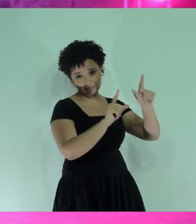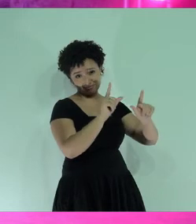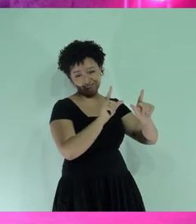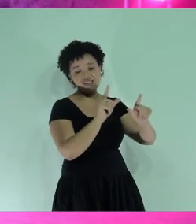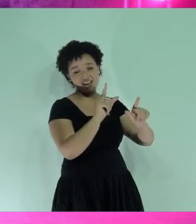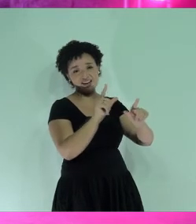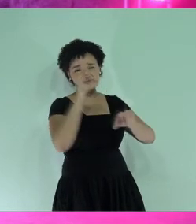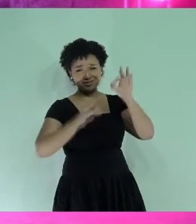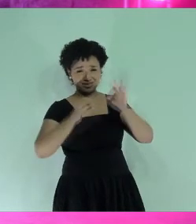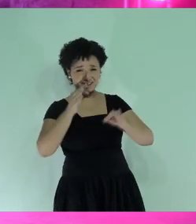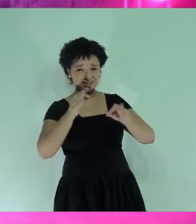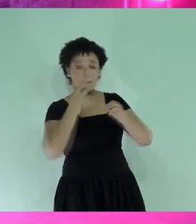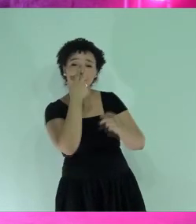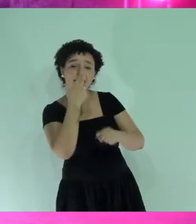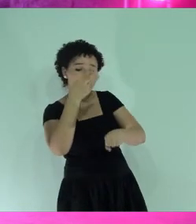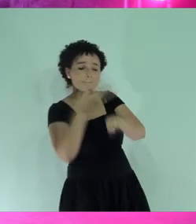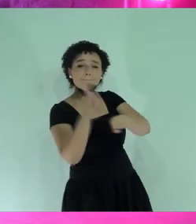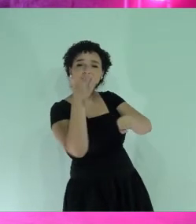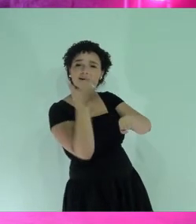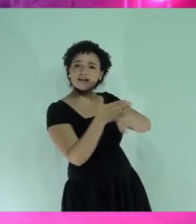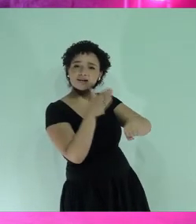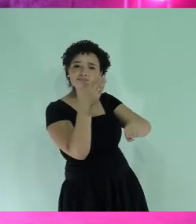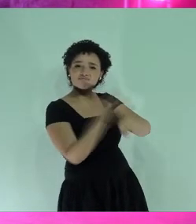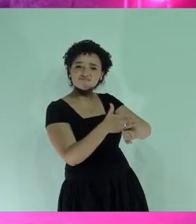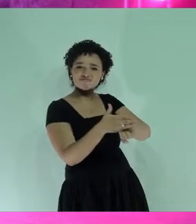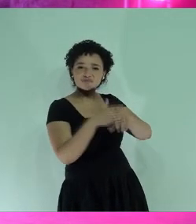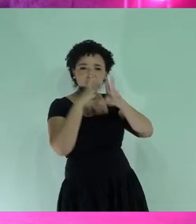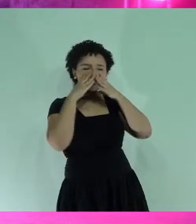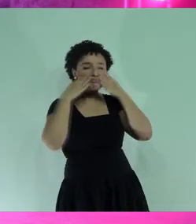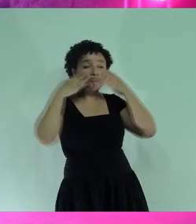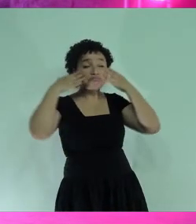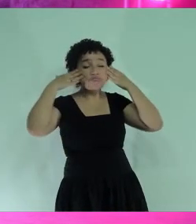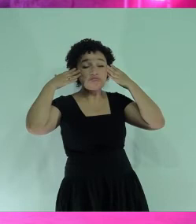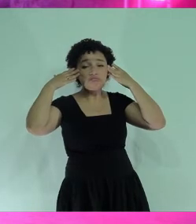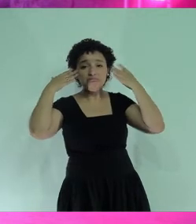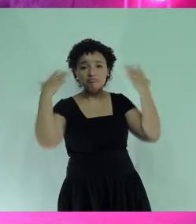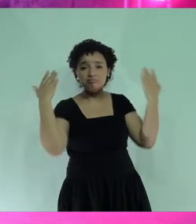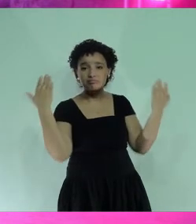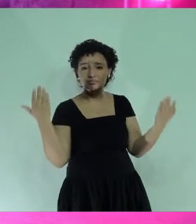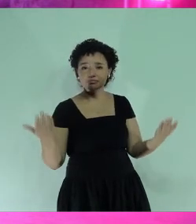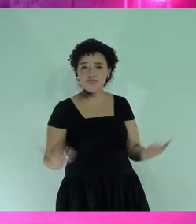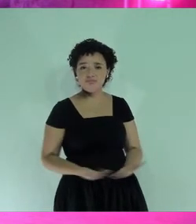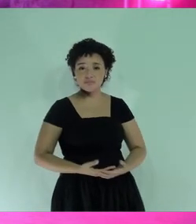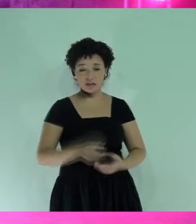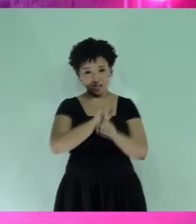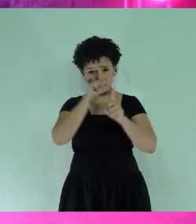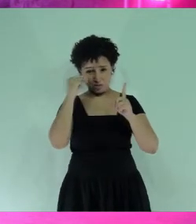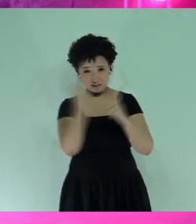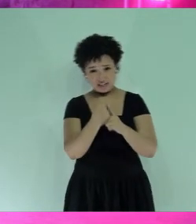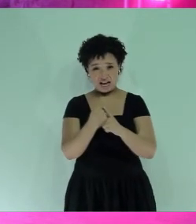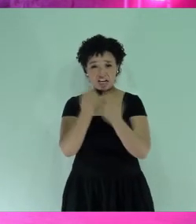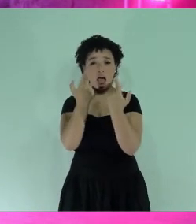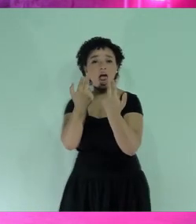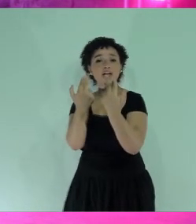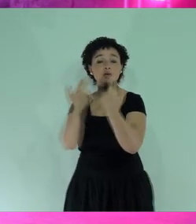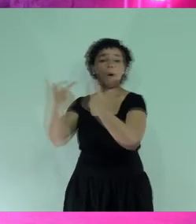Ela é branca, pálida, Esse sistema é uma